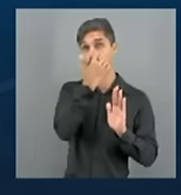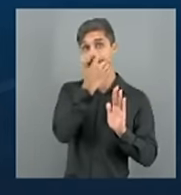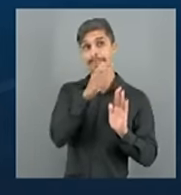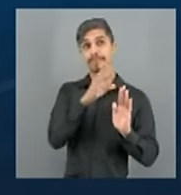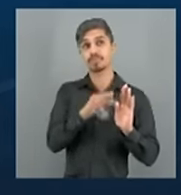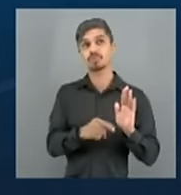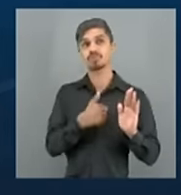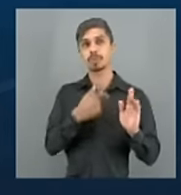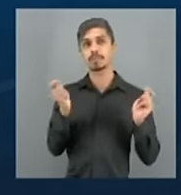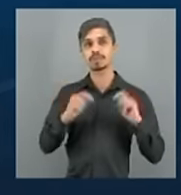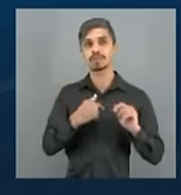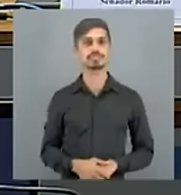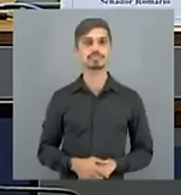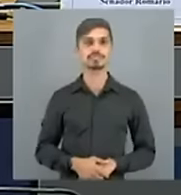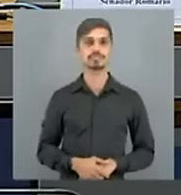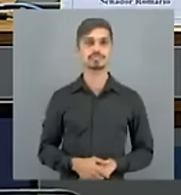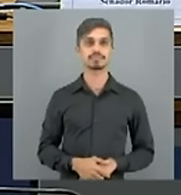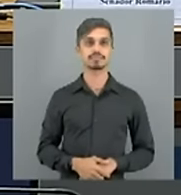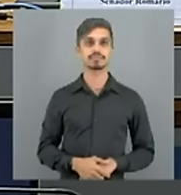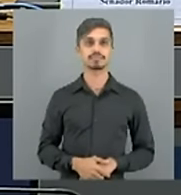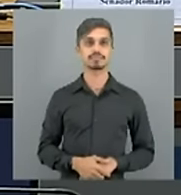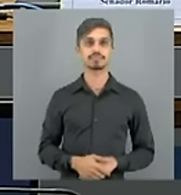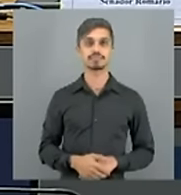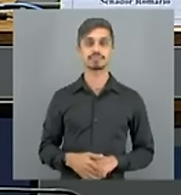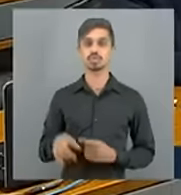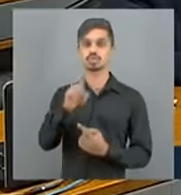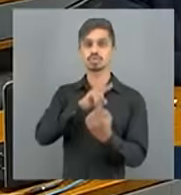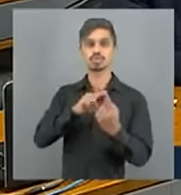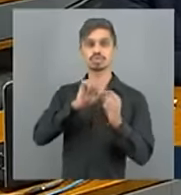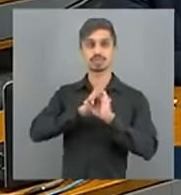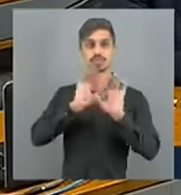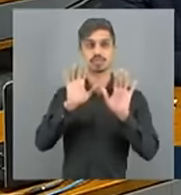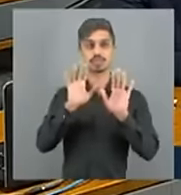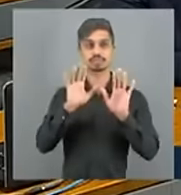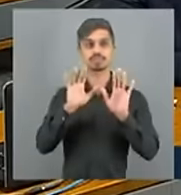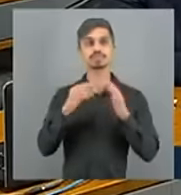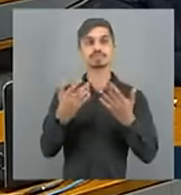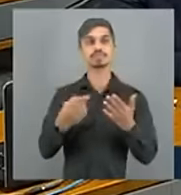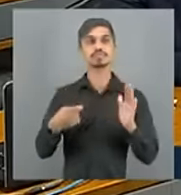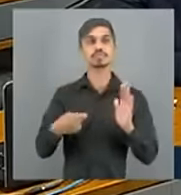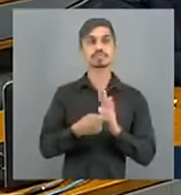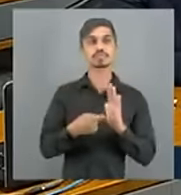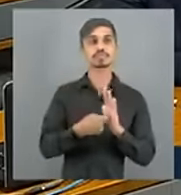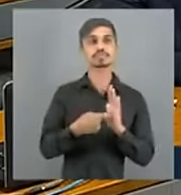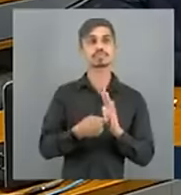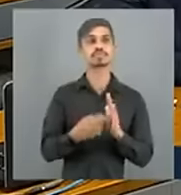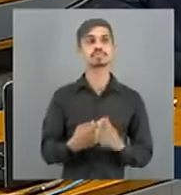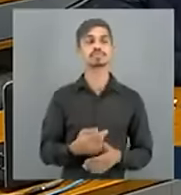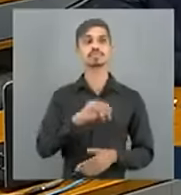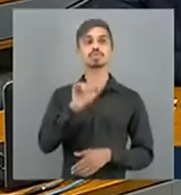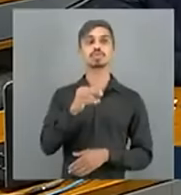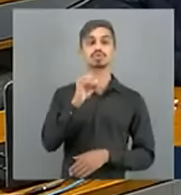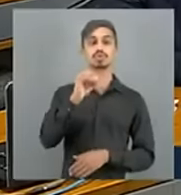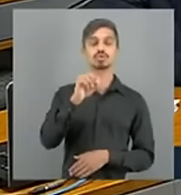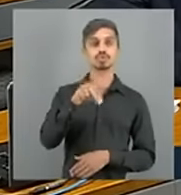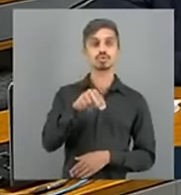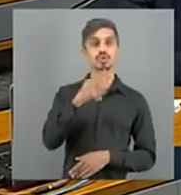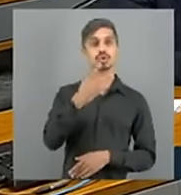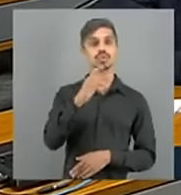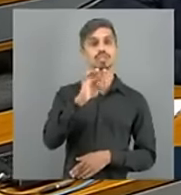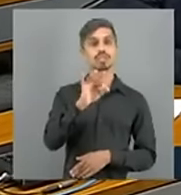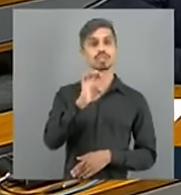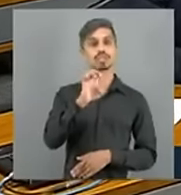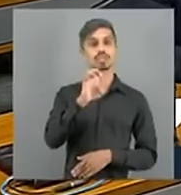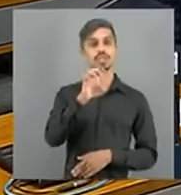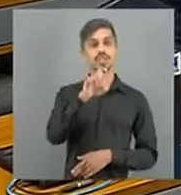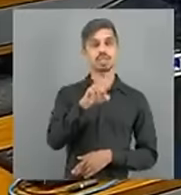que eu puder, tá bom? Objetivamente, as denúncias do John Textor, a gente já sabe que